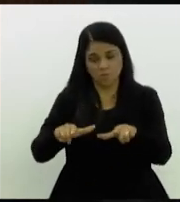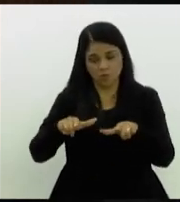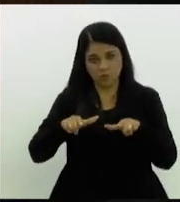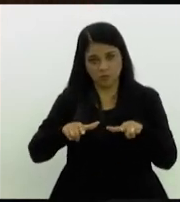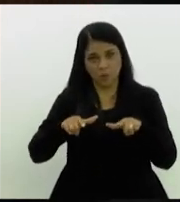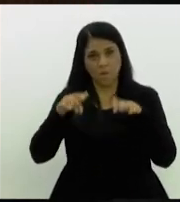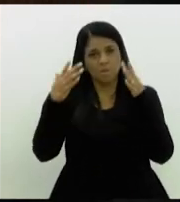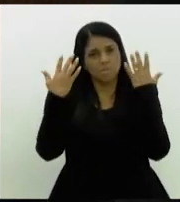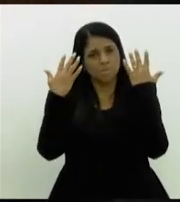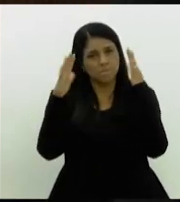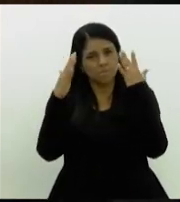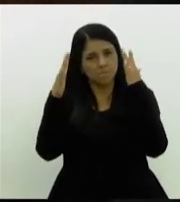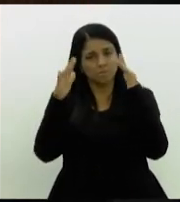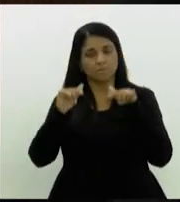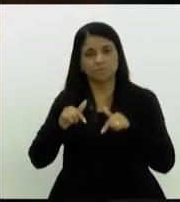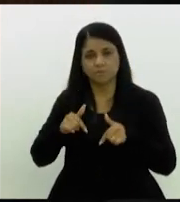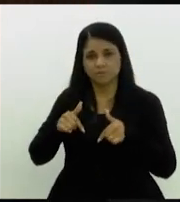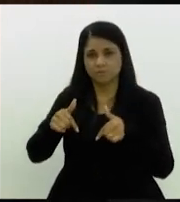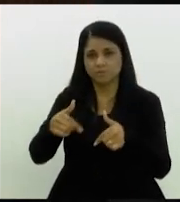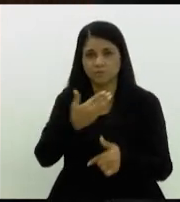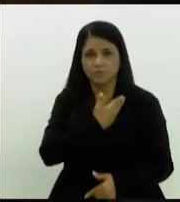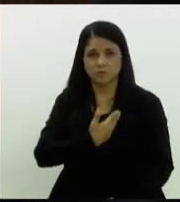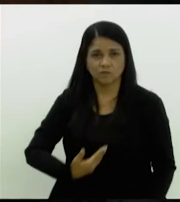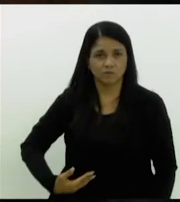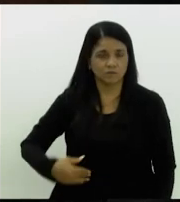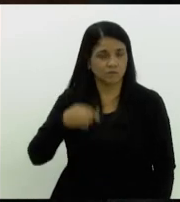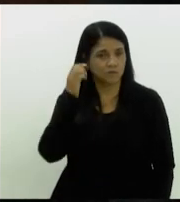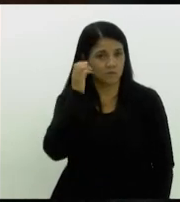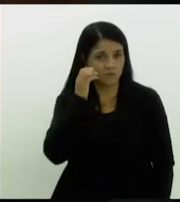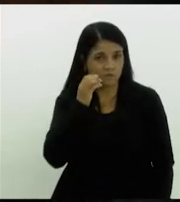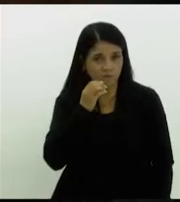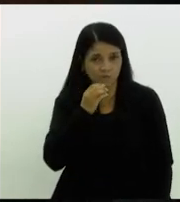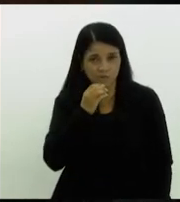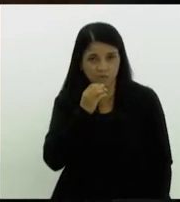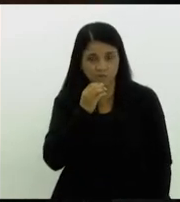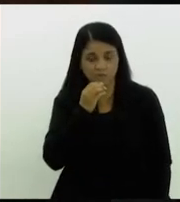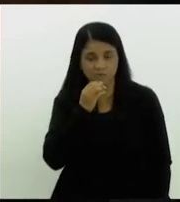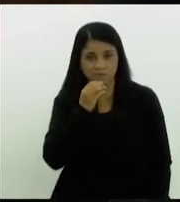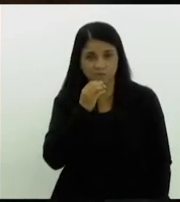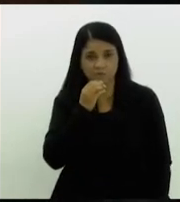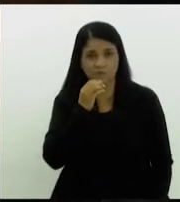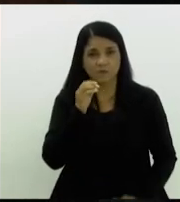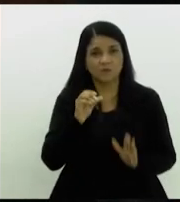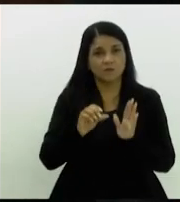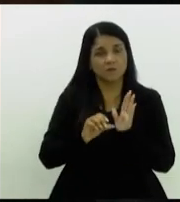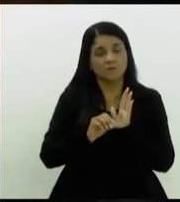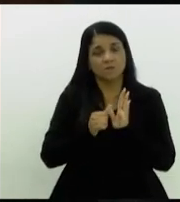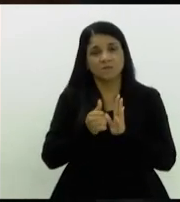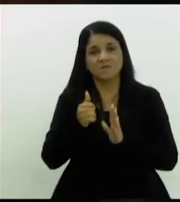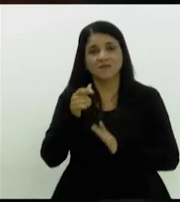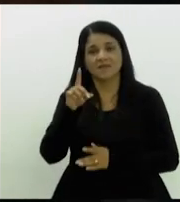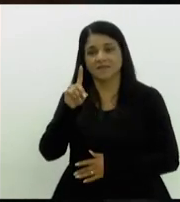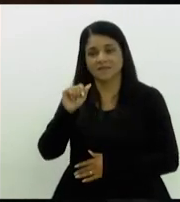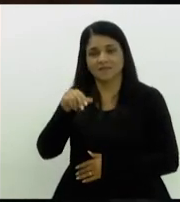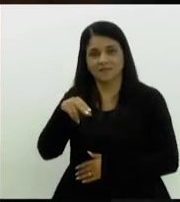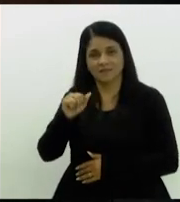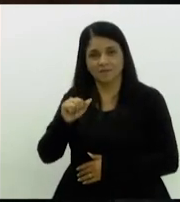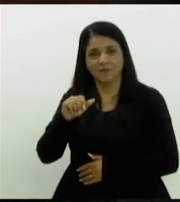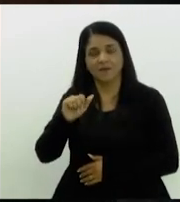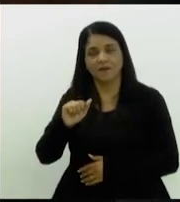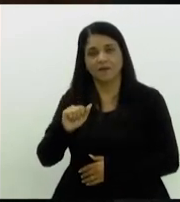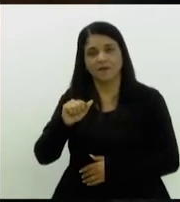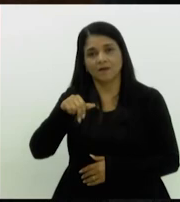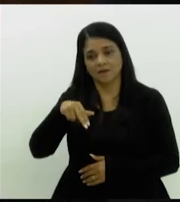parabenizando a iniciativa do governador Cláudio Castro, da primeira-dama do Estado, a Annaline